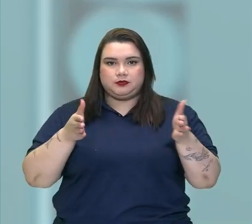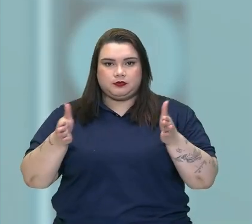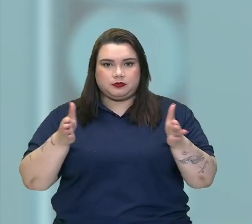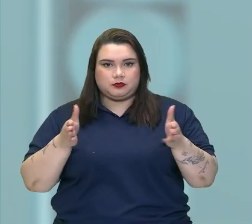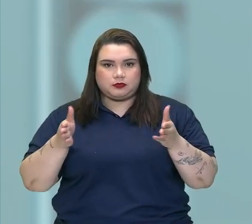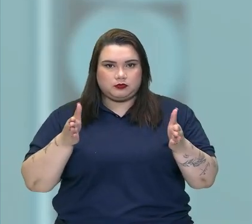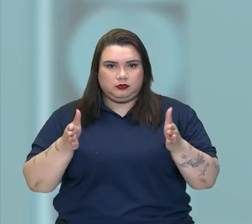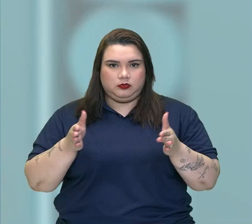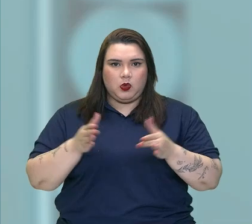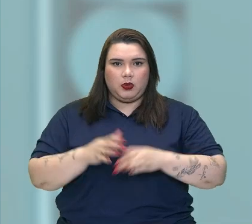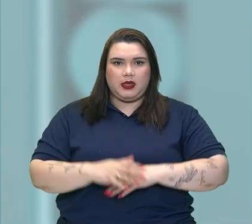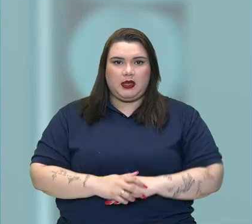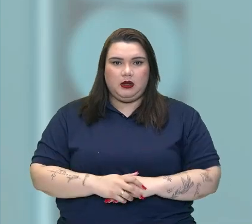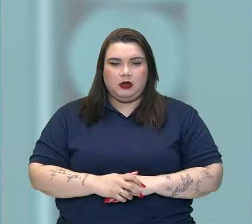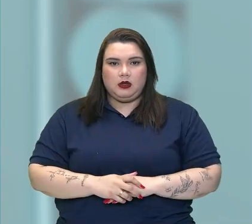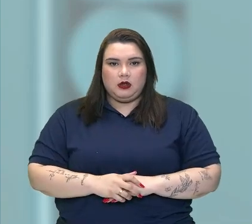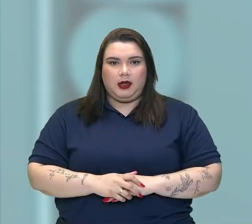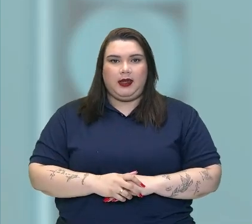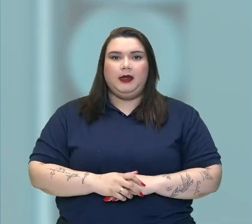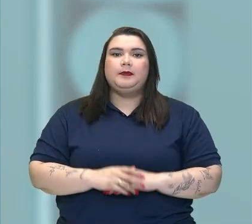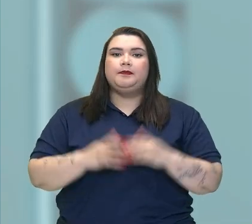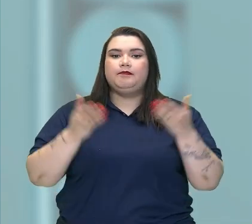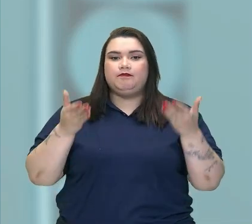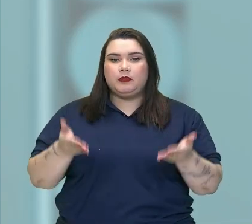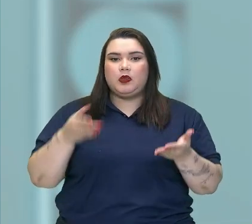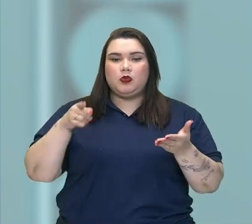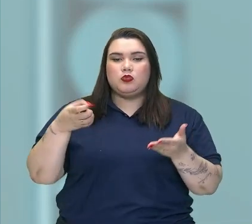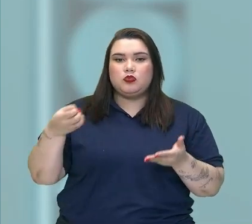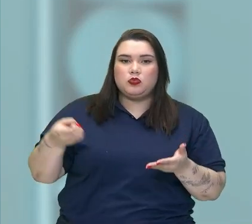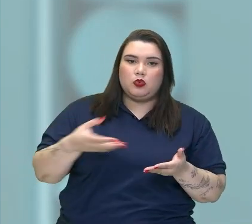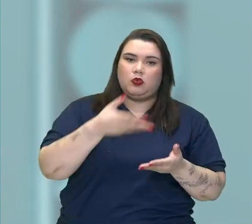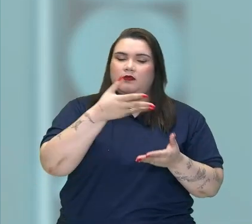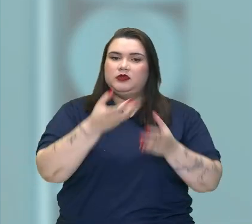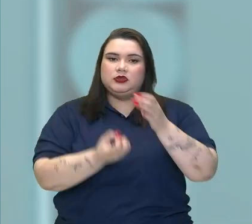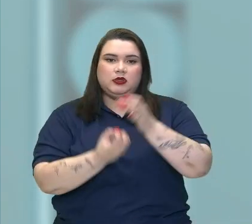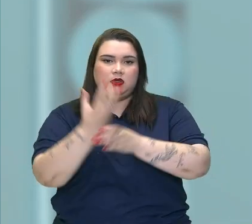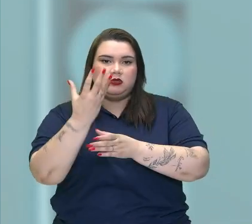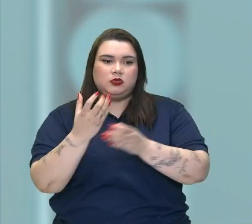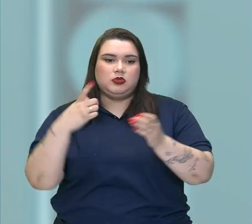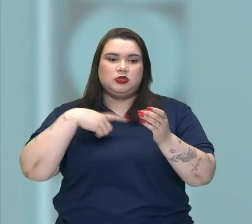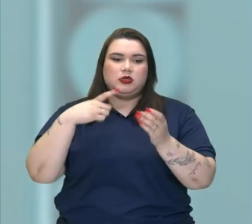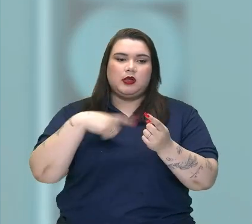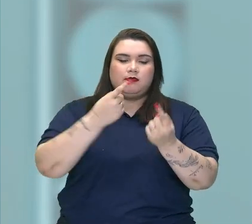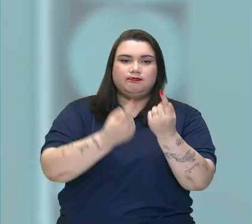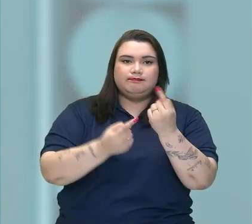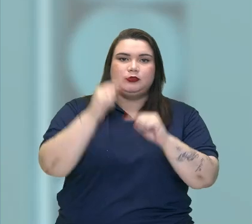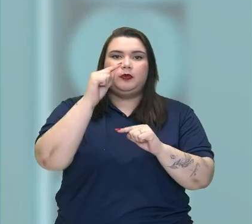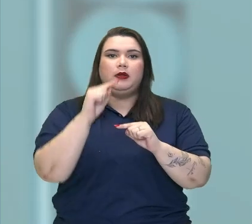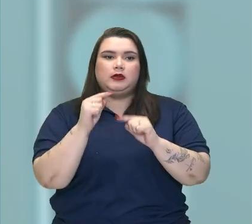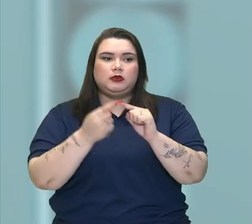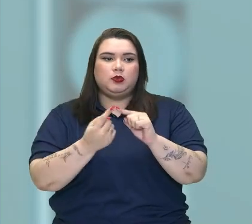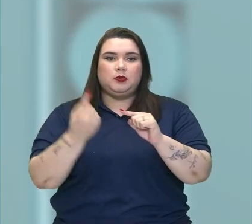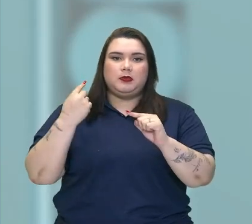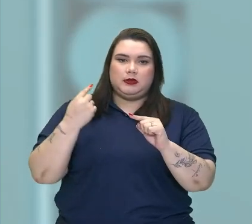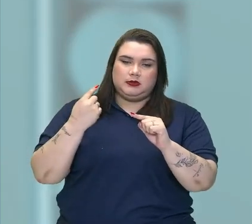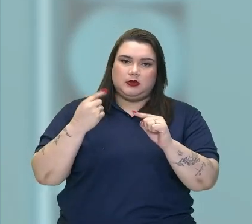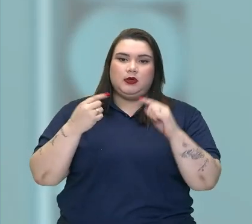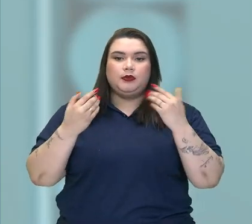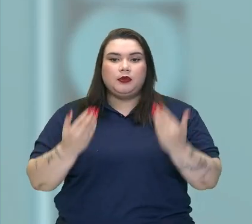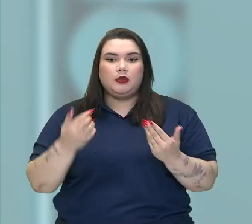uma lógica em que as novas tendências buscam superar as antigas tendências. E o modernismo ele faz justamente isso